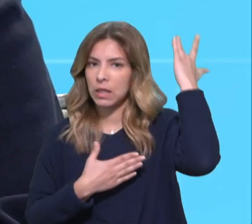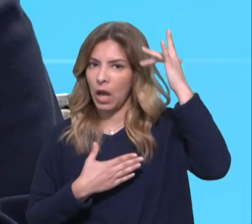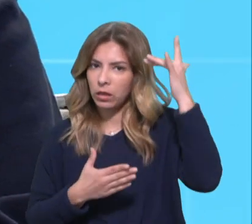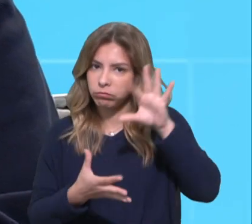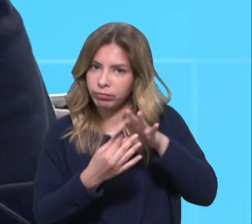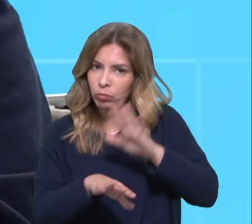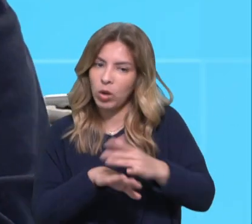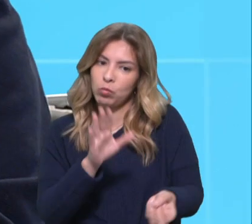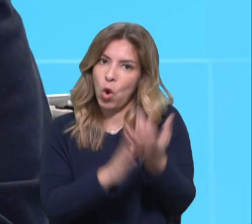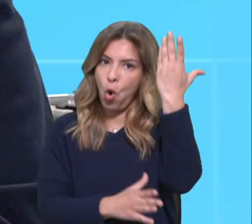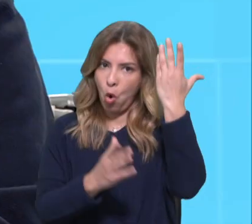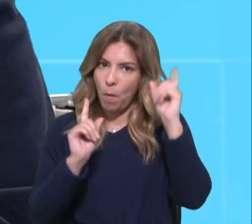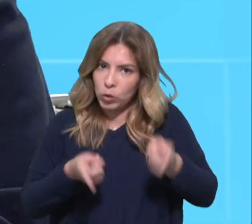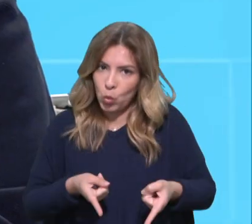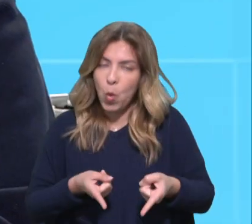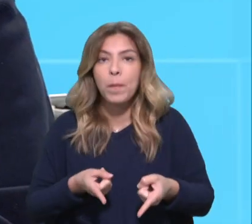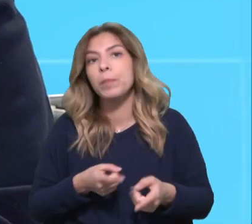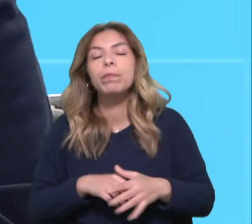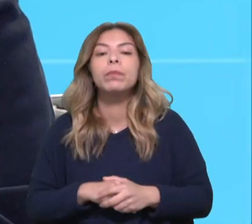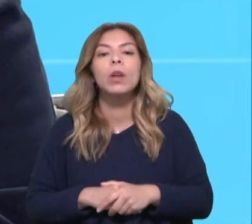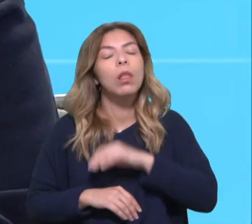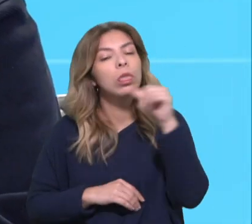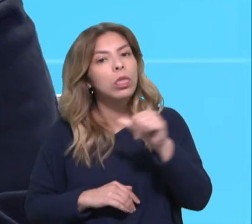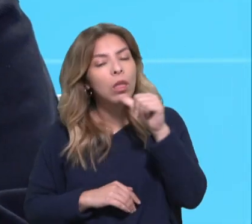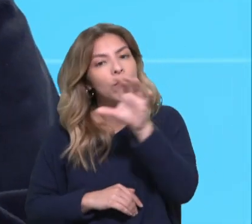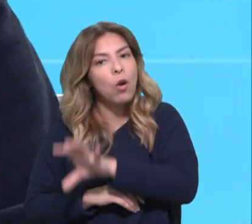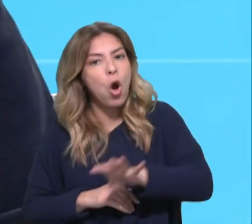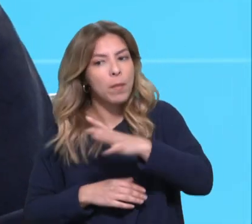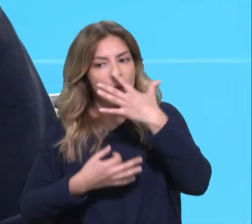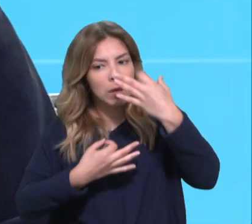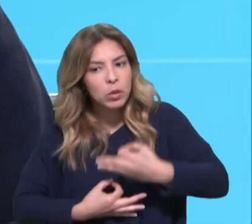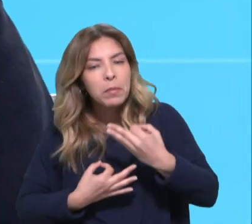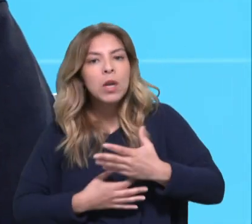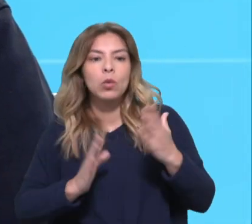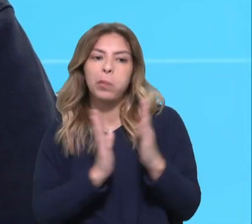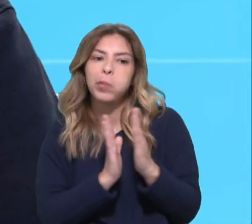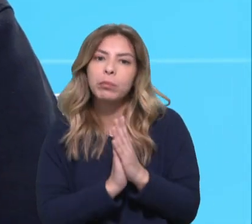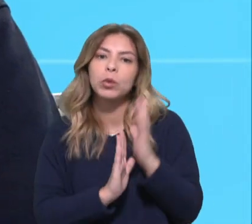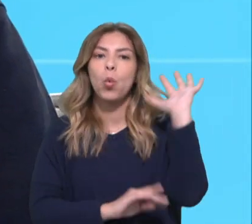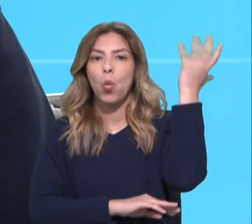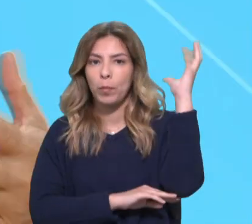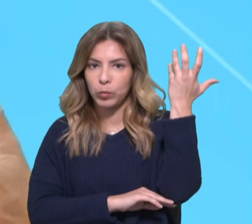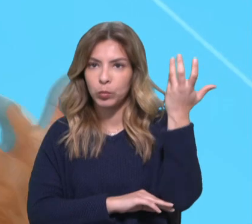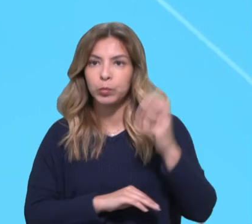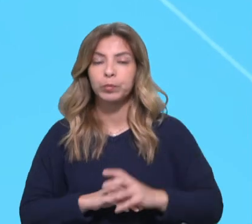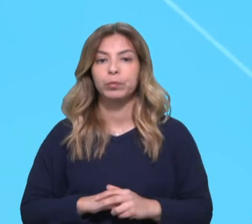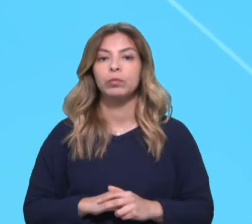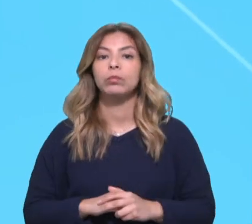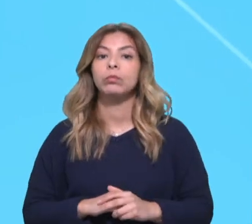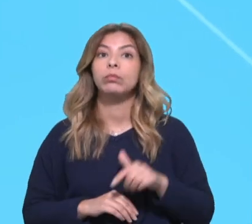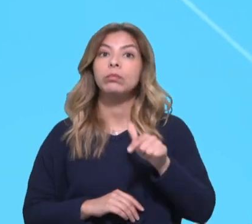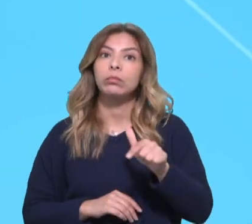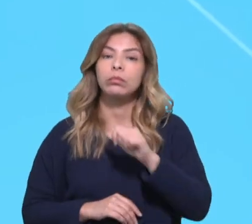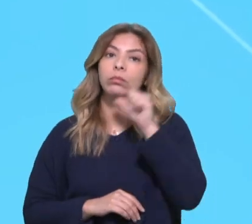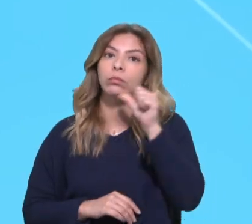destes cultos que, no fundo, são celebrados em Óbidos. E acredito que daí, sobretudo, essa dimensão do culto era que